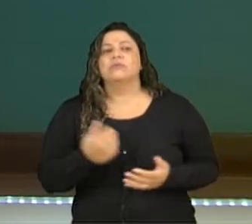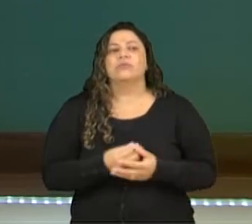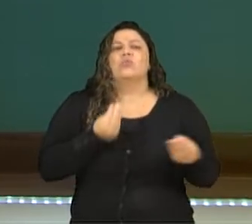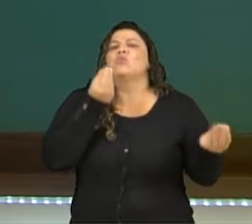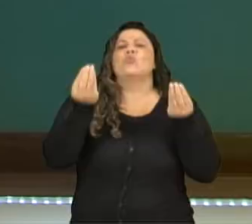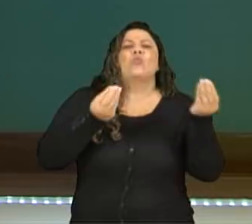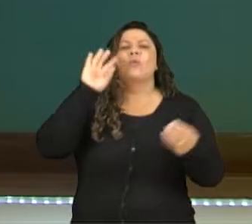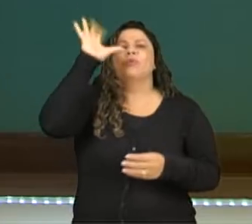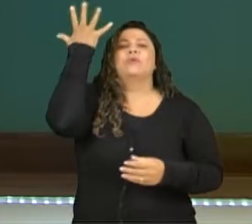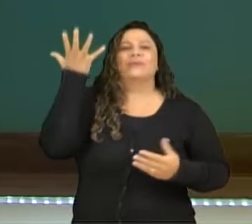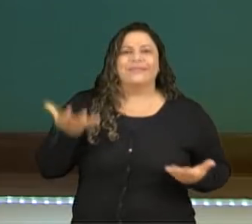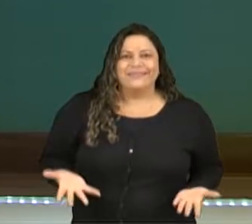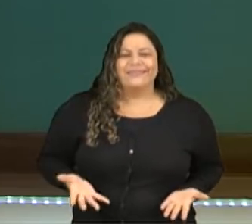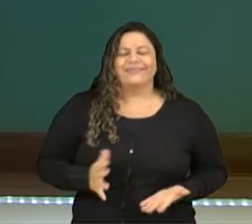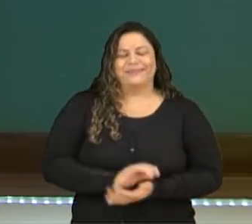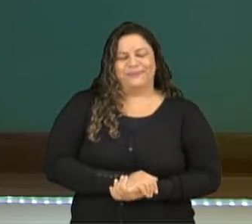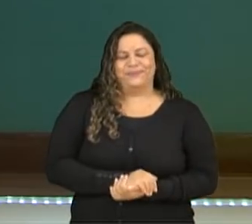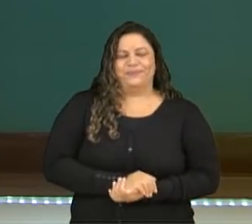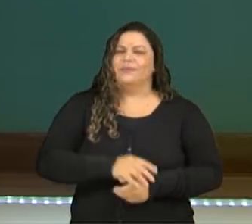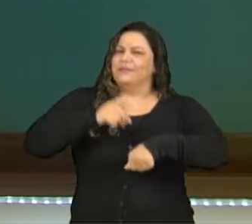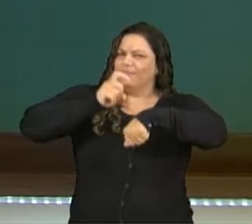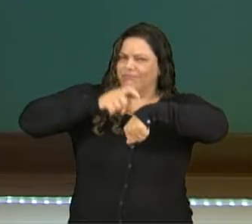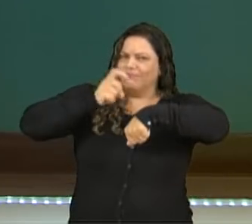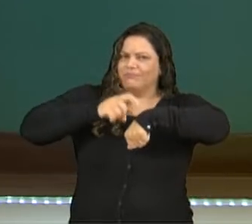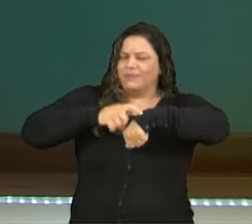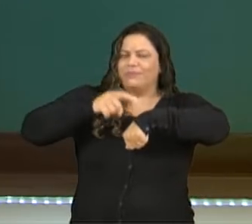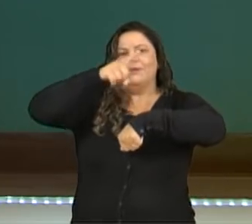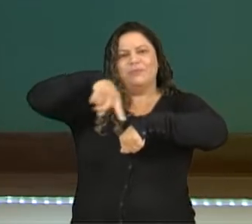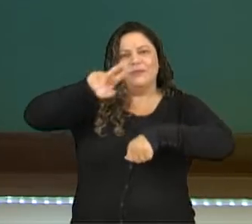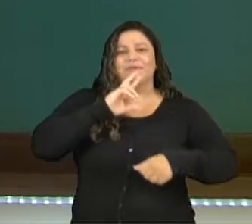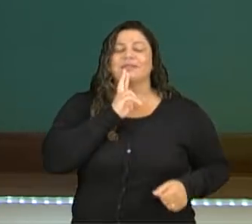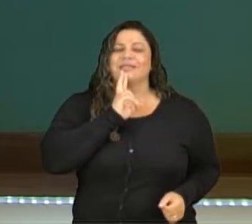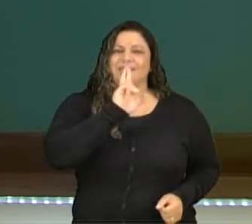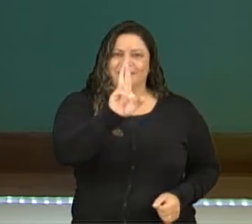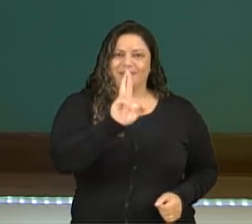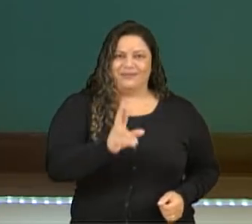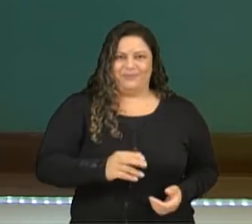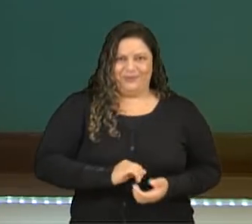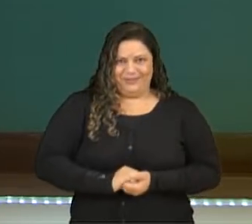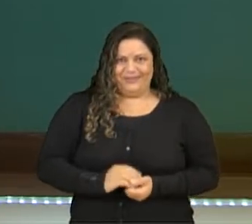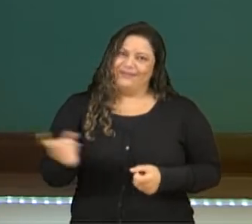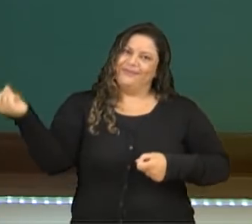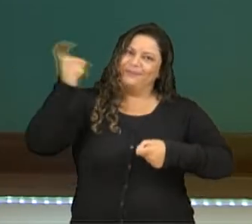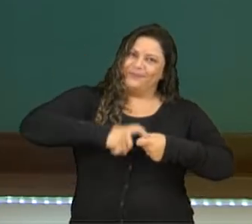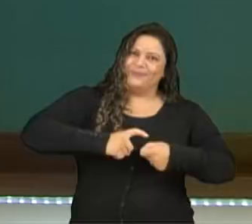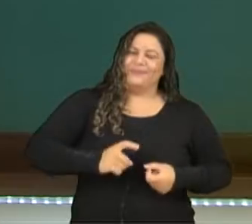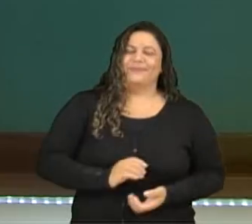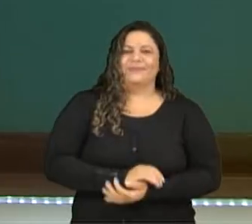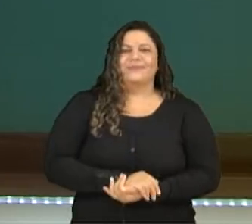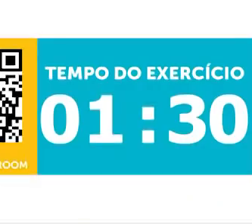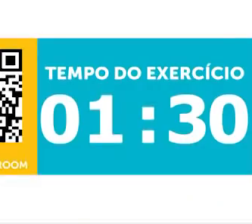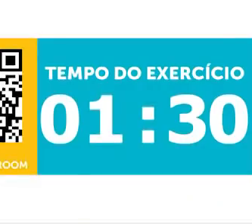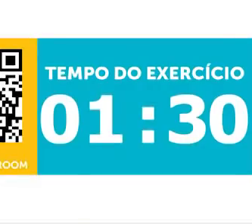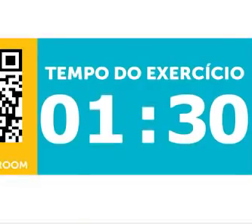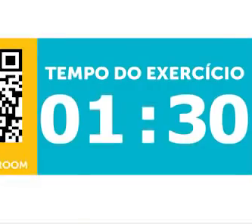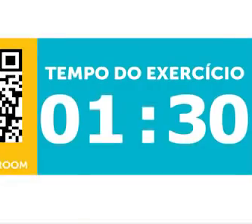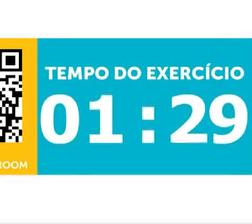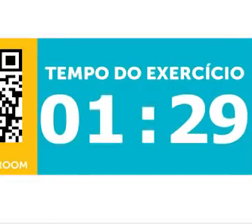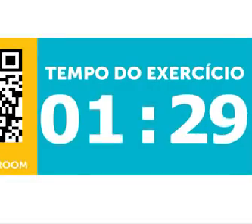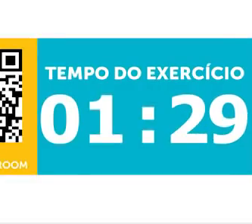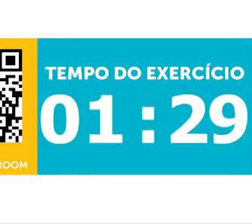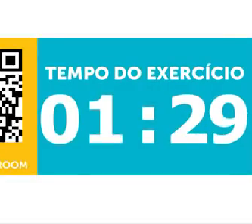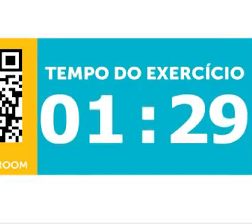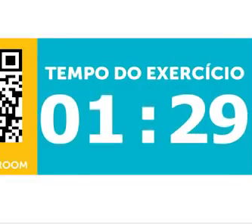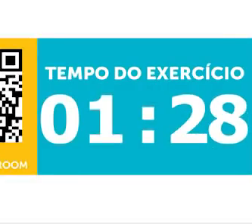aconteceu? Tá? Então eu vou deixar um tempinho para vocês responderem esta questão e eu já volto.